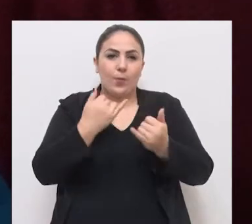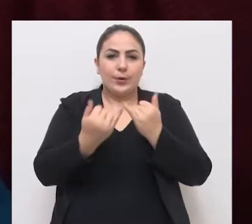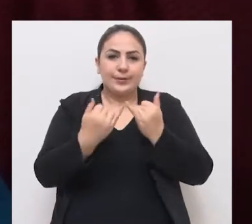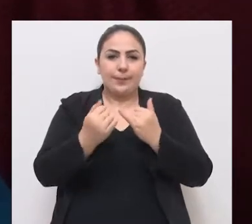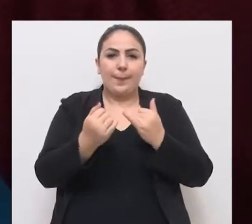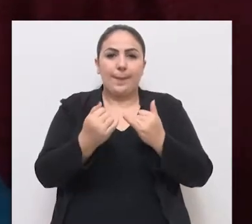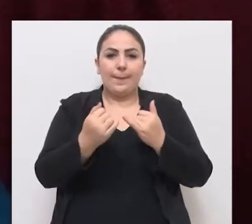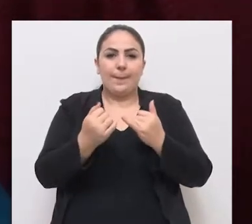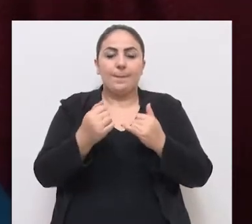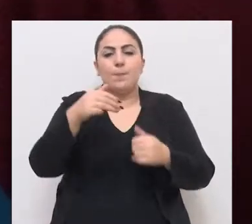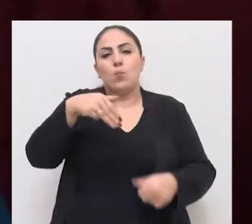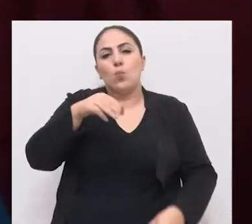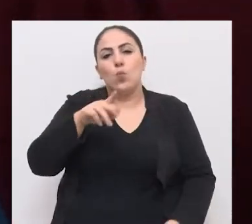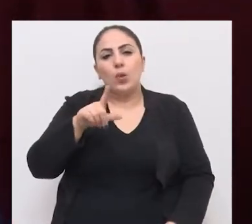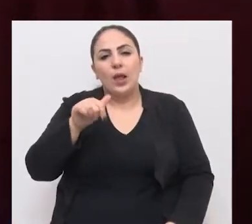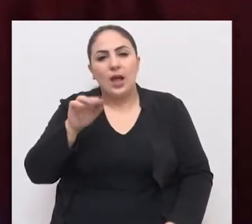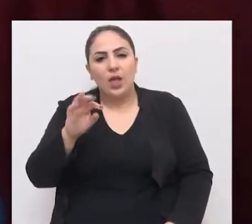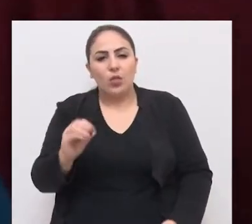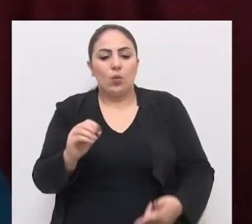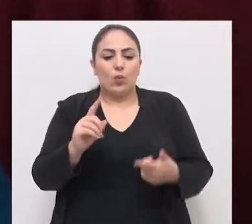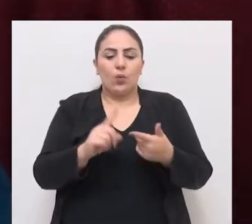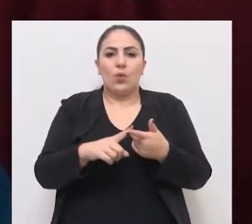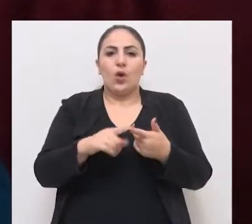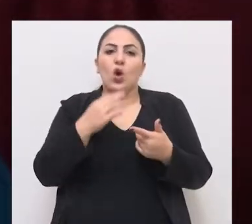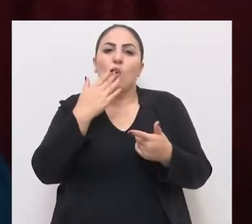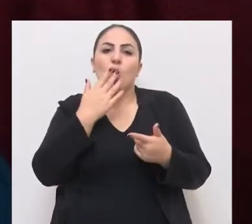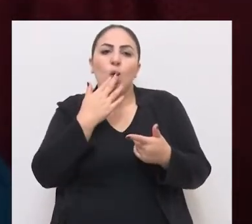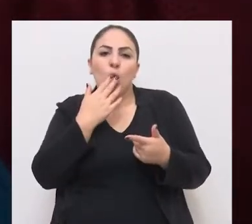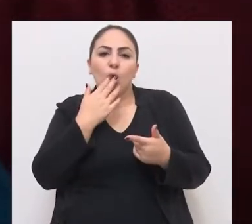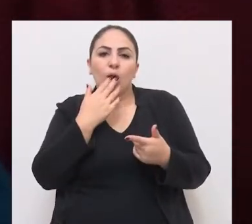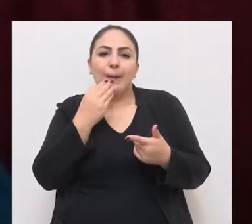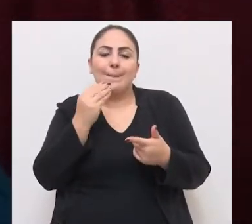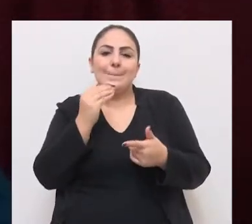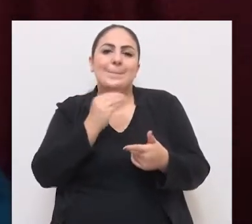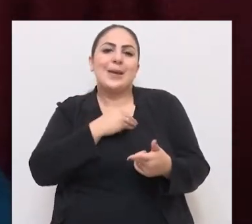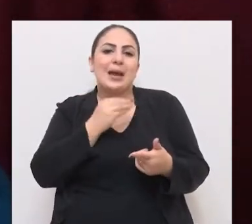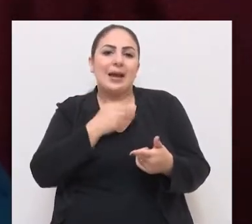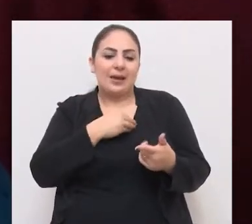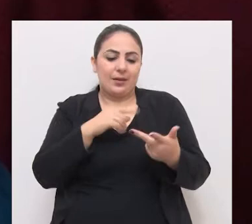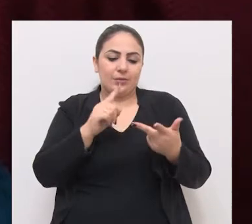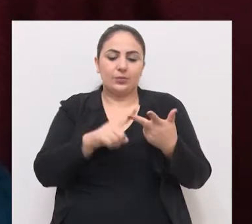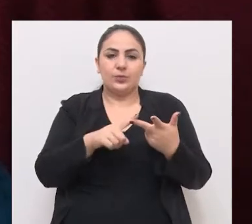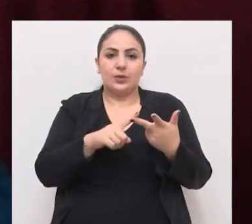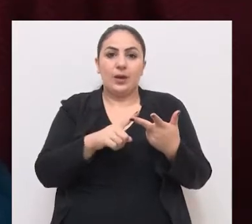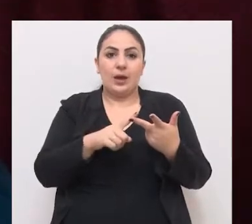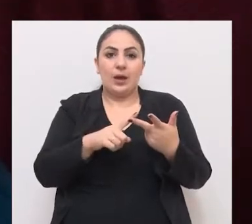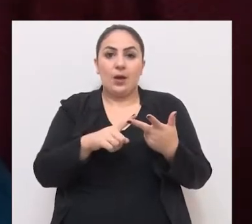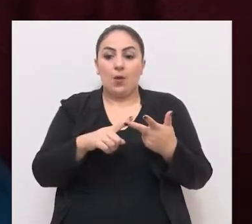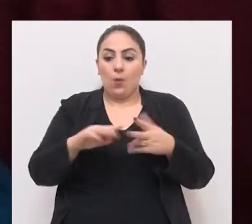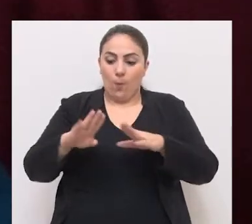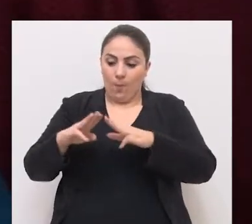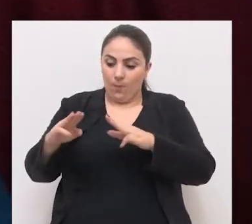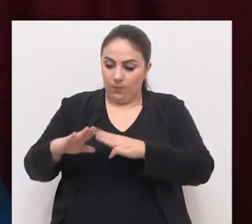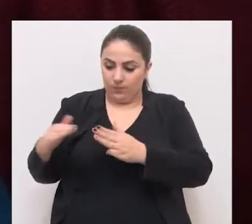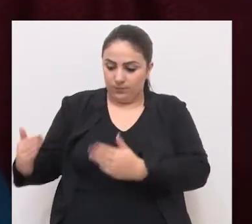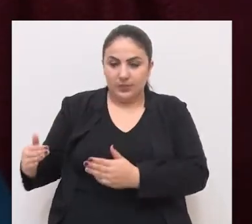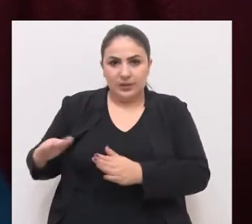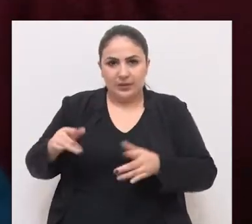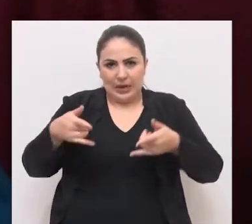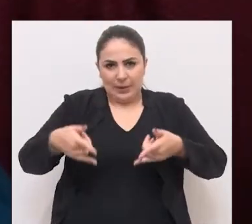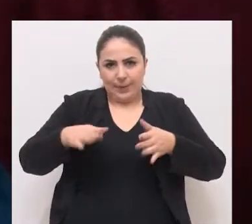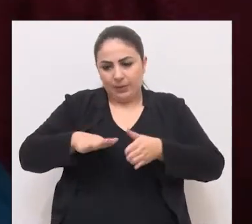como, por exemplo, a palavra mulato, você usar a expressão da cor do pecado, a expressão pro móvel criado